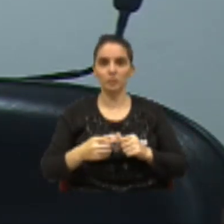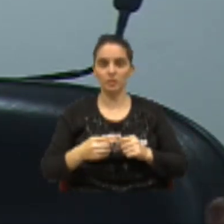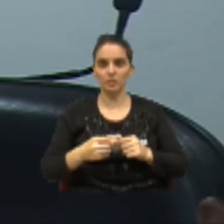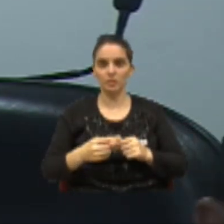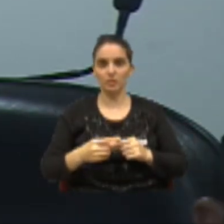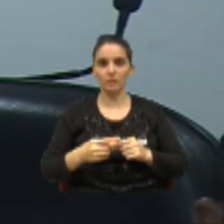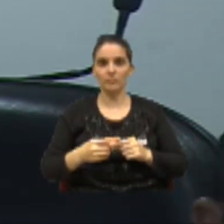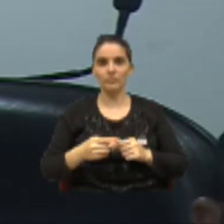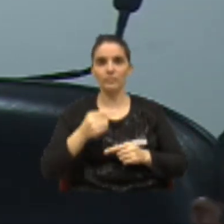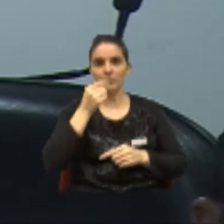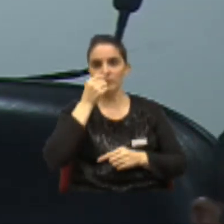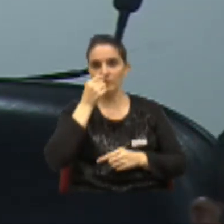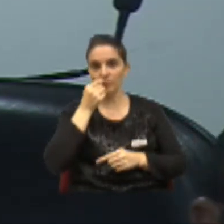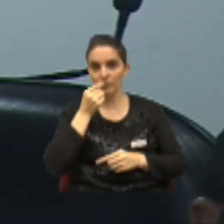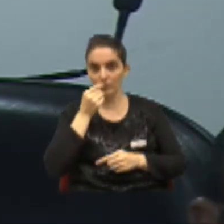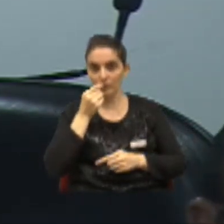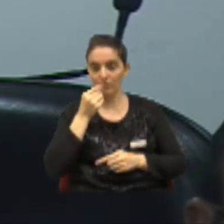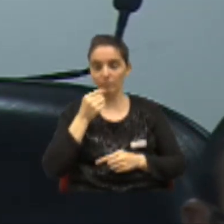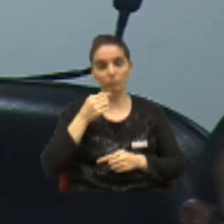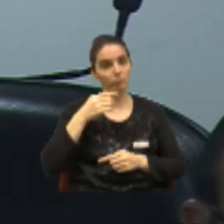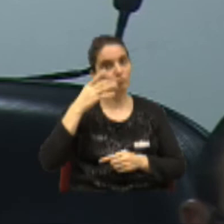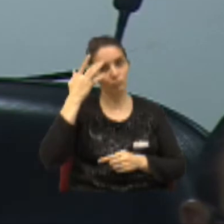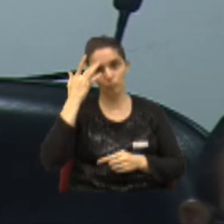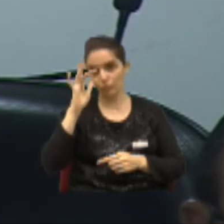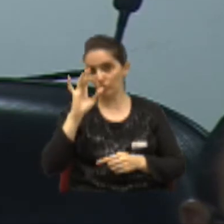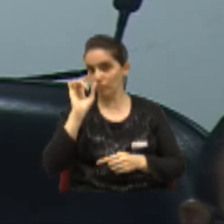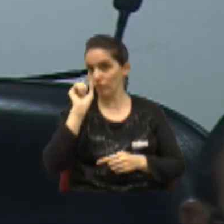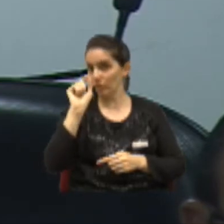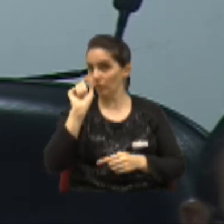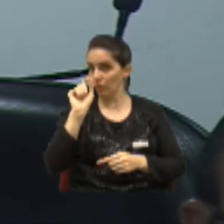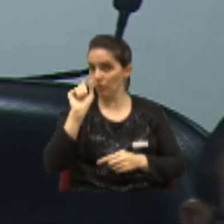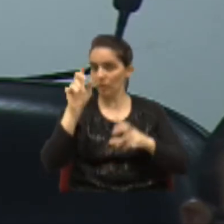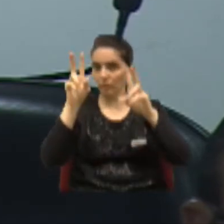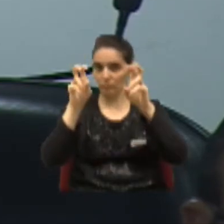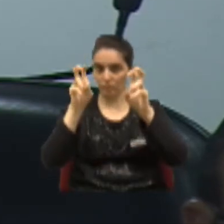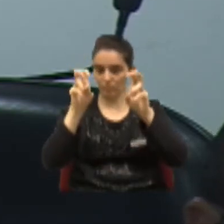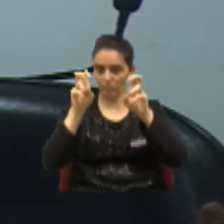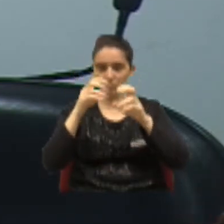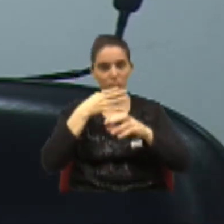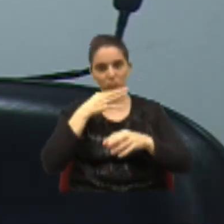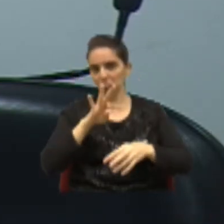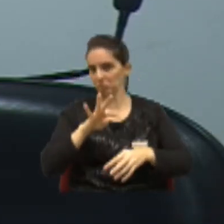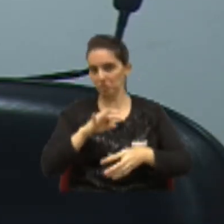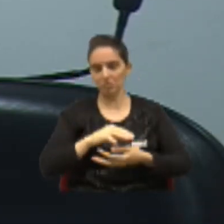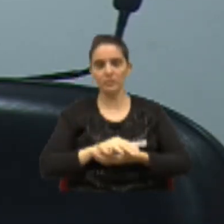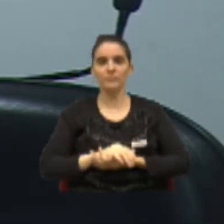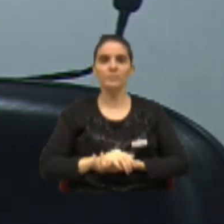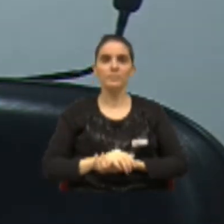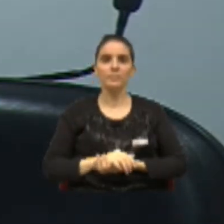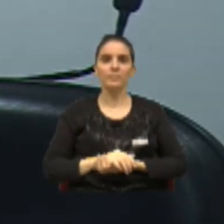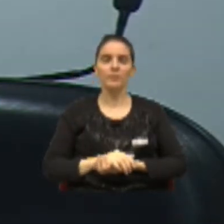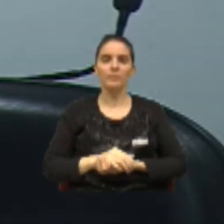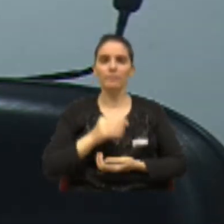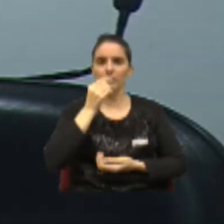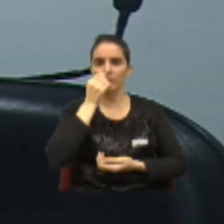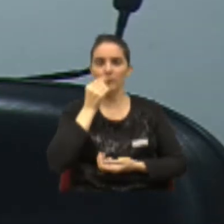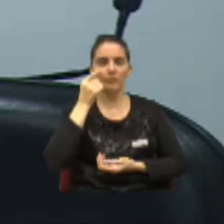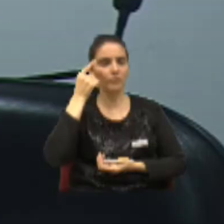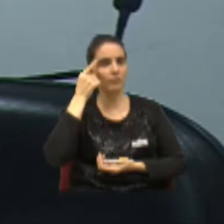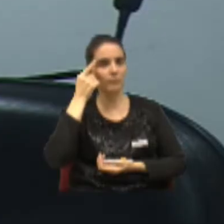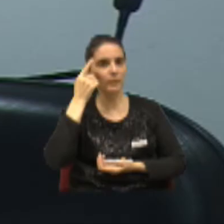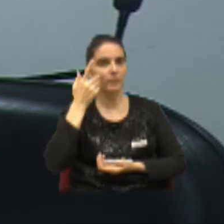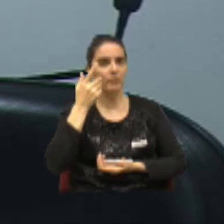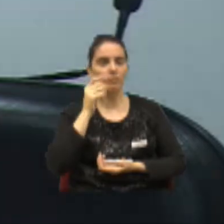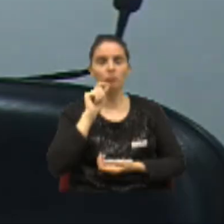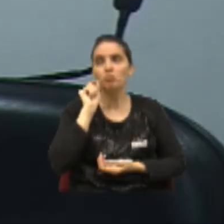também confesso que era novidade, né, o tema. E eu estava pensando aqui no que